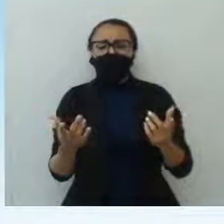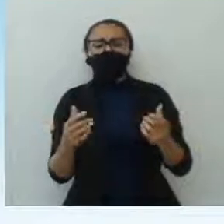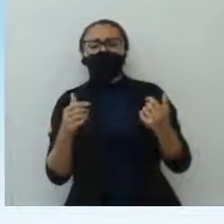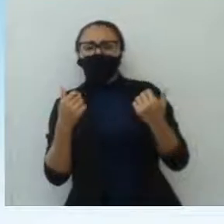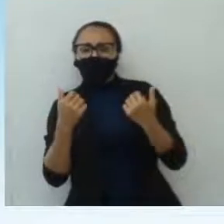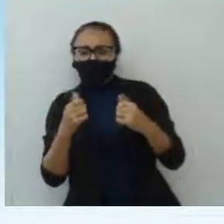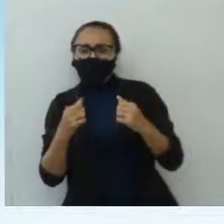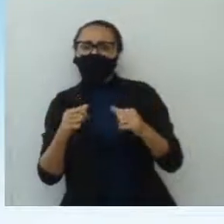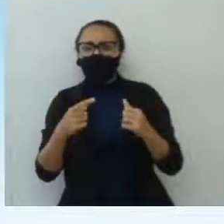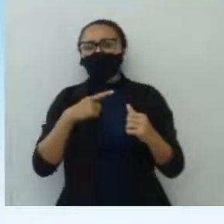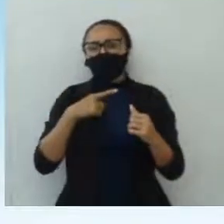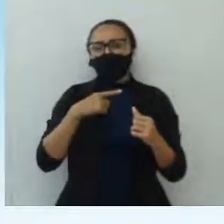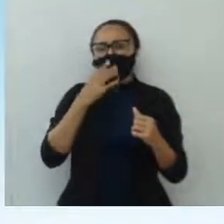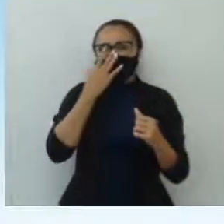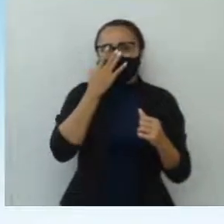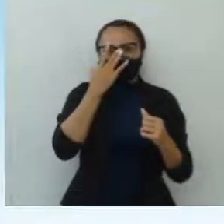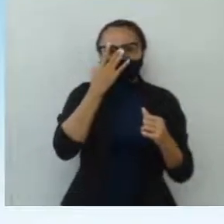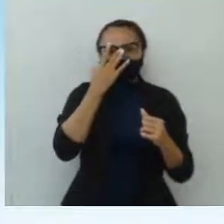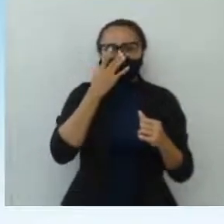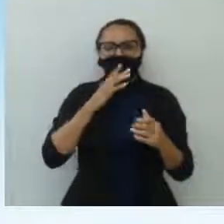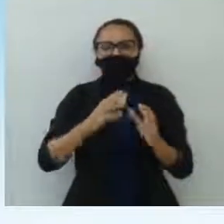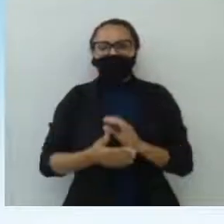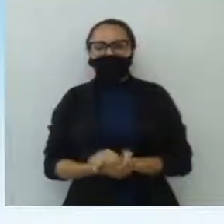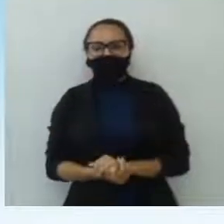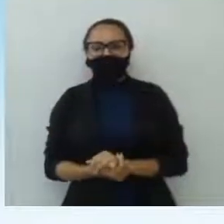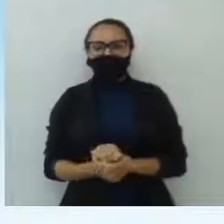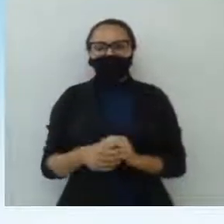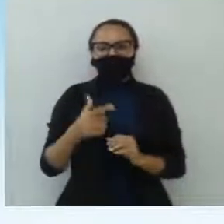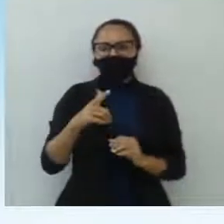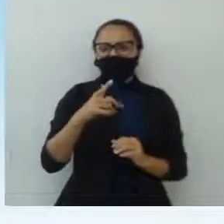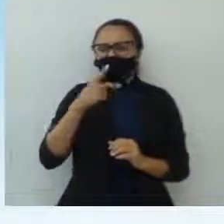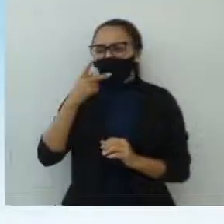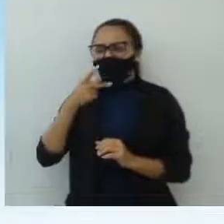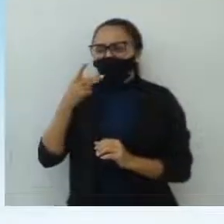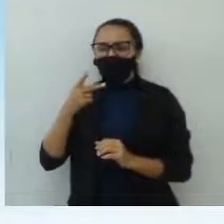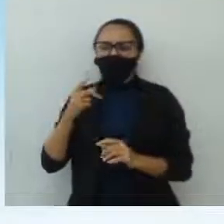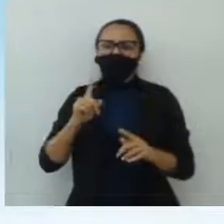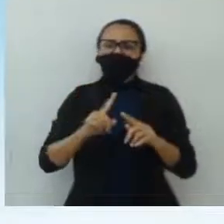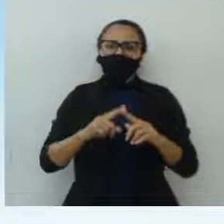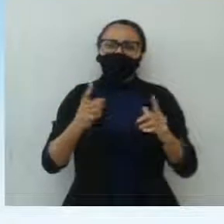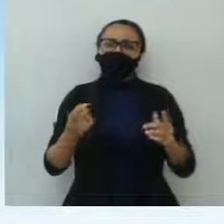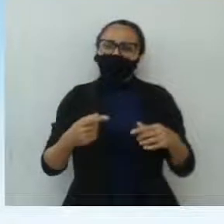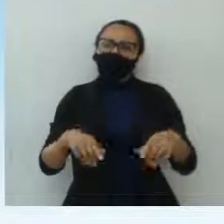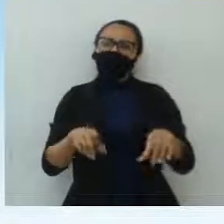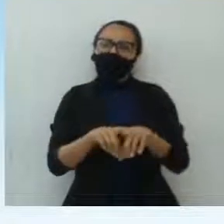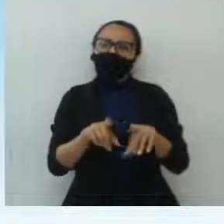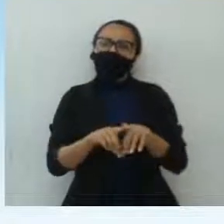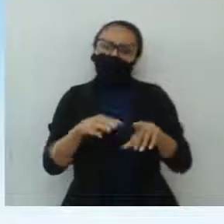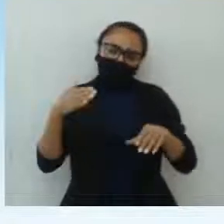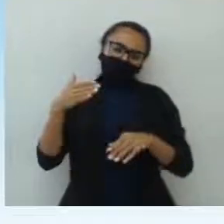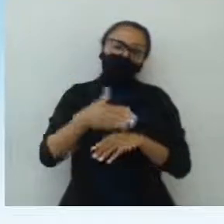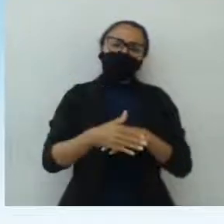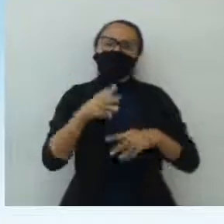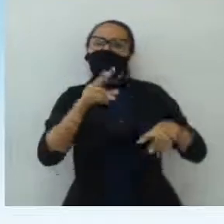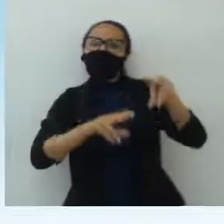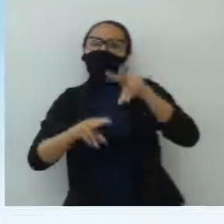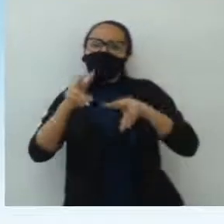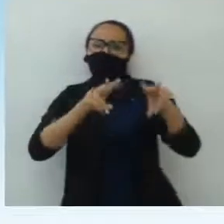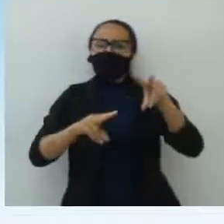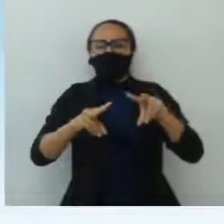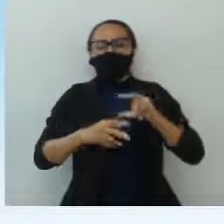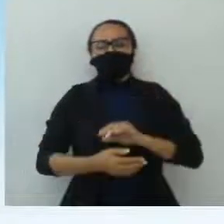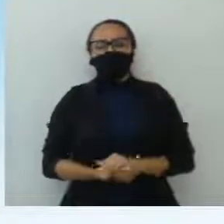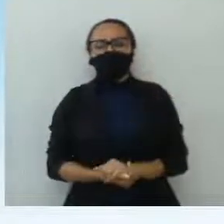sendo passado. Então, o figurante, apesar de não ter fala na maioria das vezes, compõe também aquela visualização do